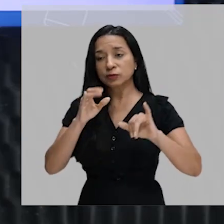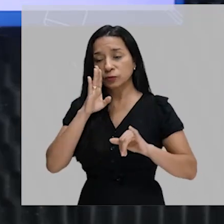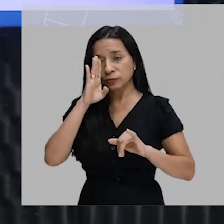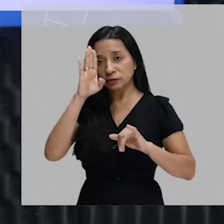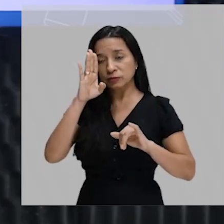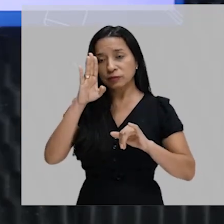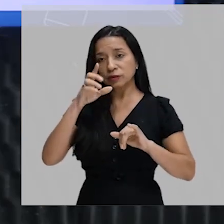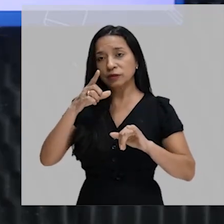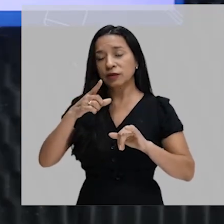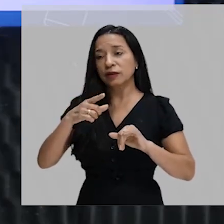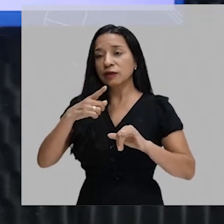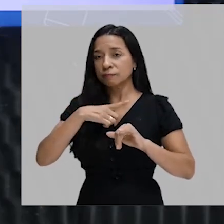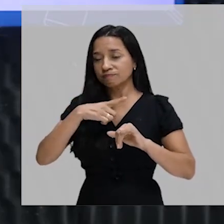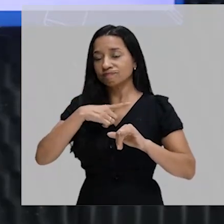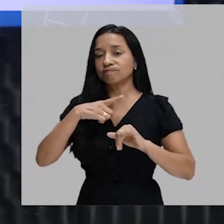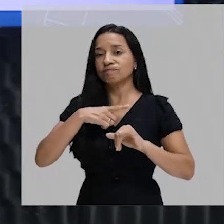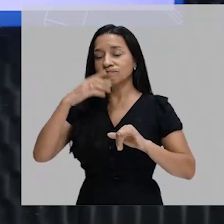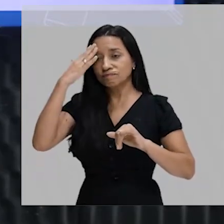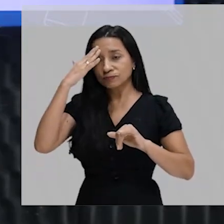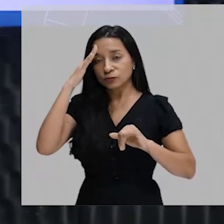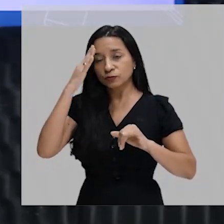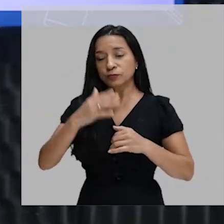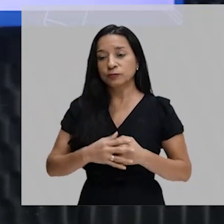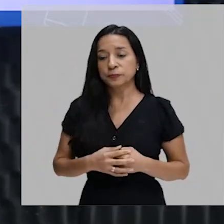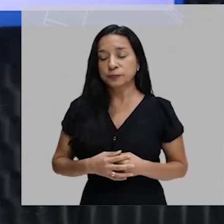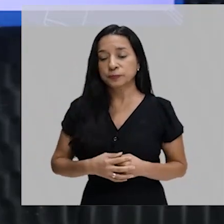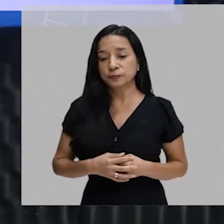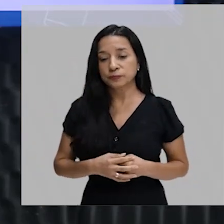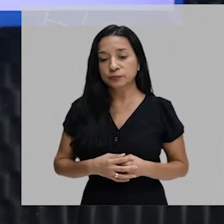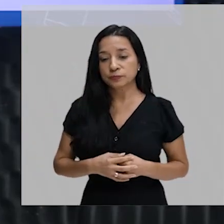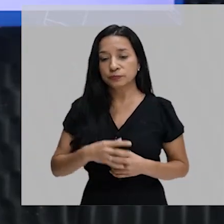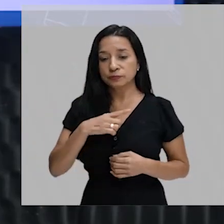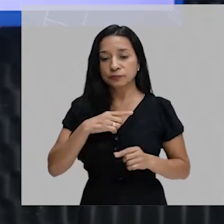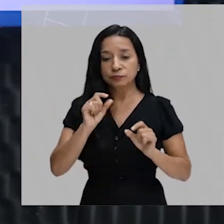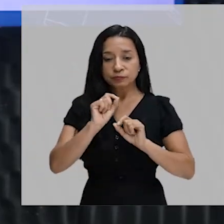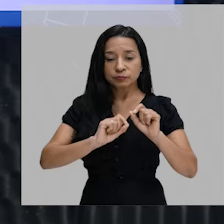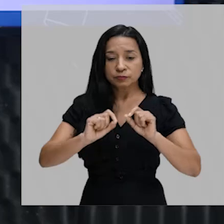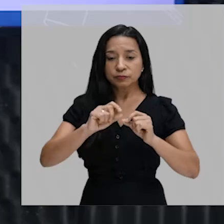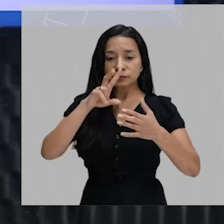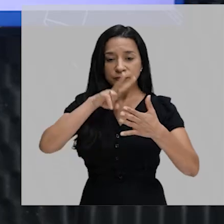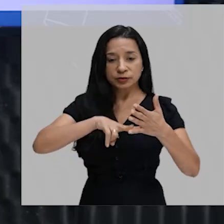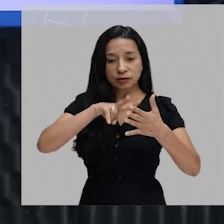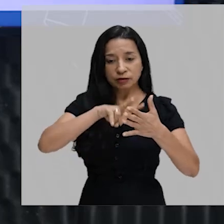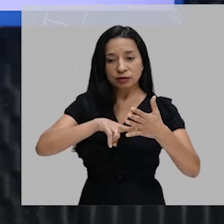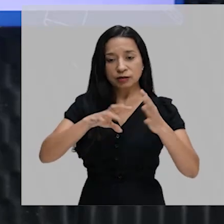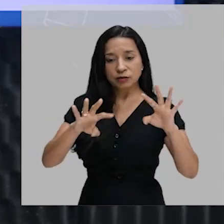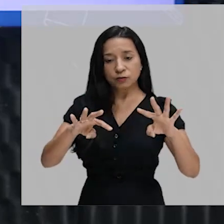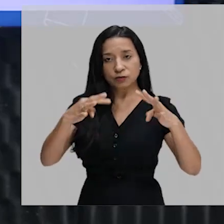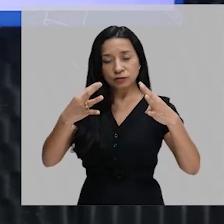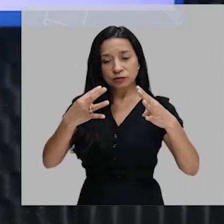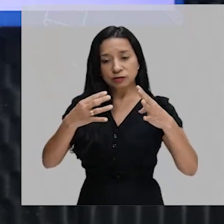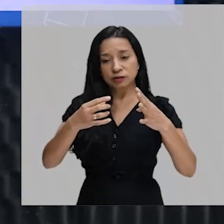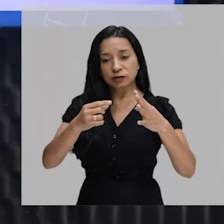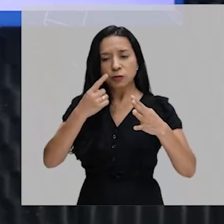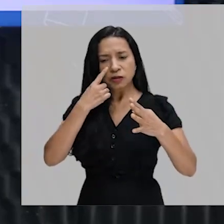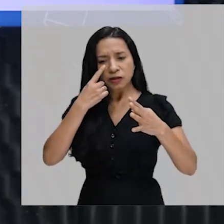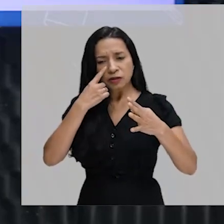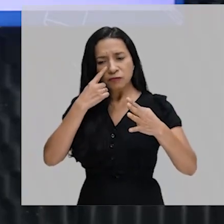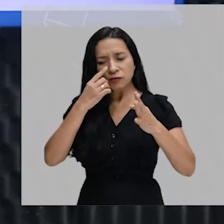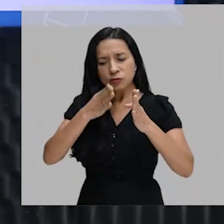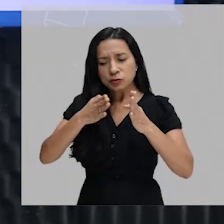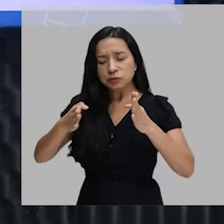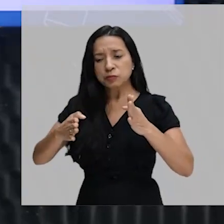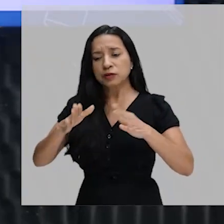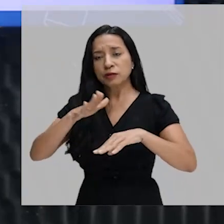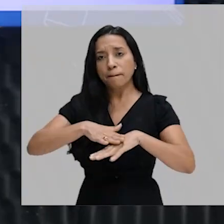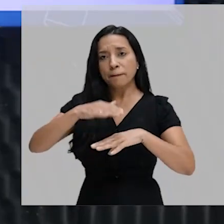haja entendimento entre os interlocutores, tá bom? Aqui tem assim, ó, leia com atenção, destaque as partes mais importantes, você já sabe com